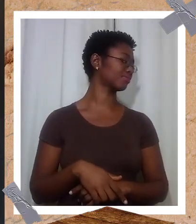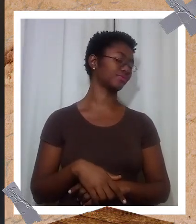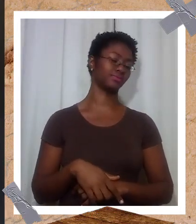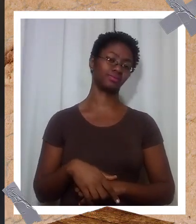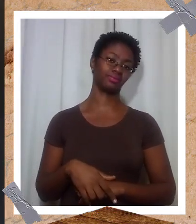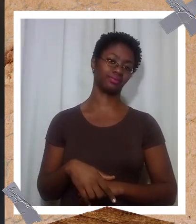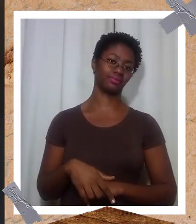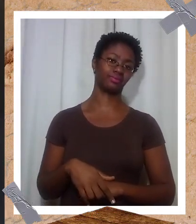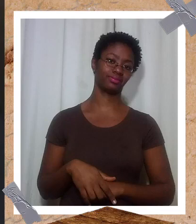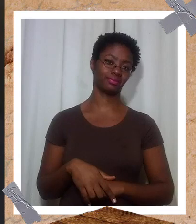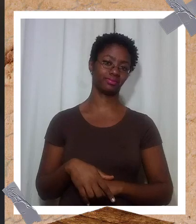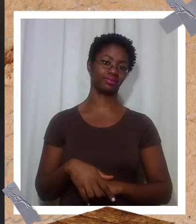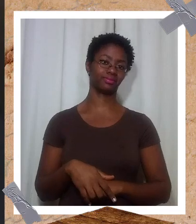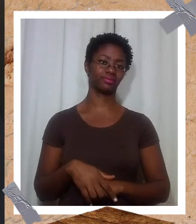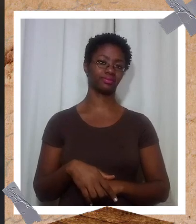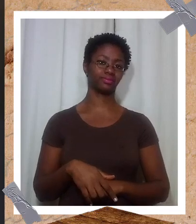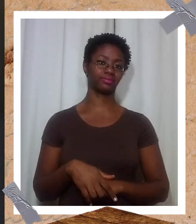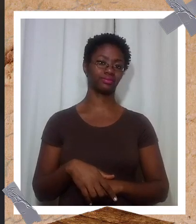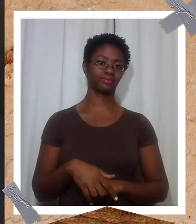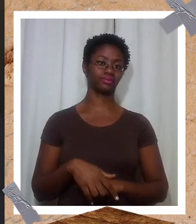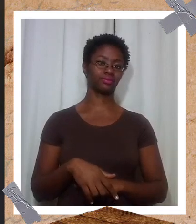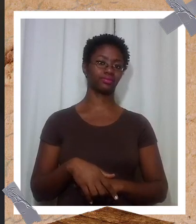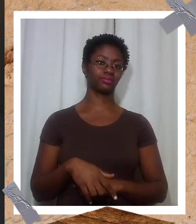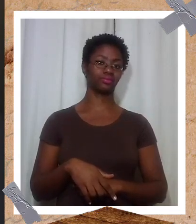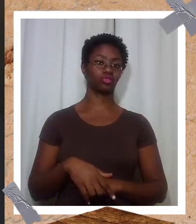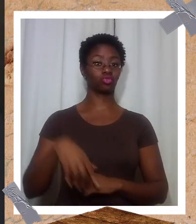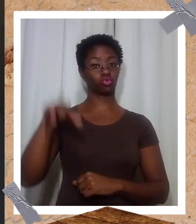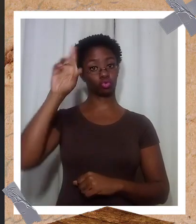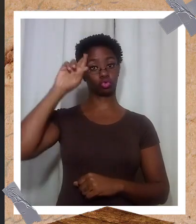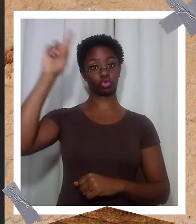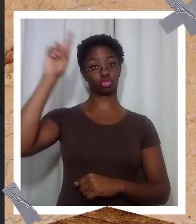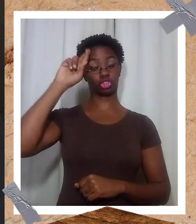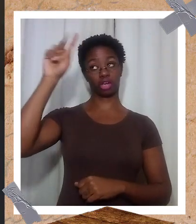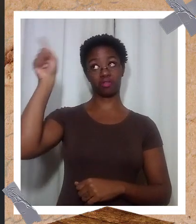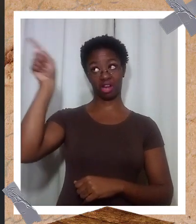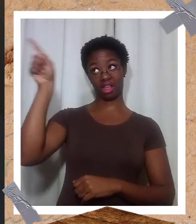Você, no chefão, lá do morro,